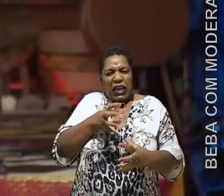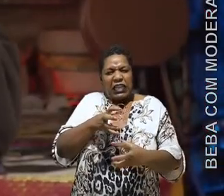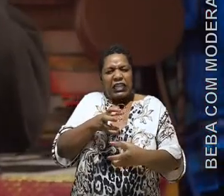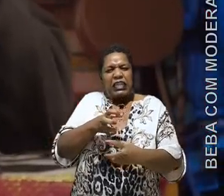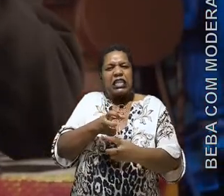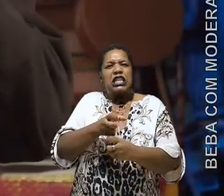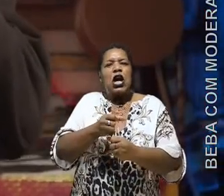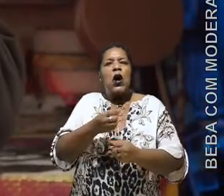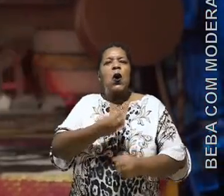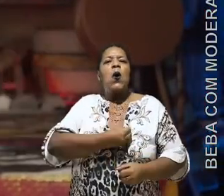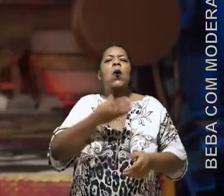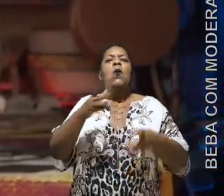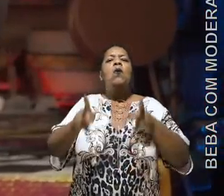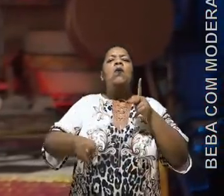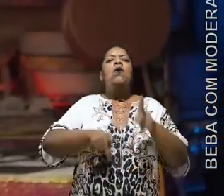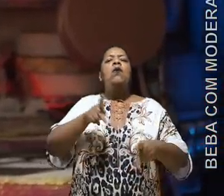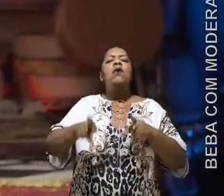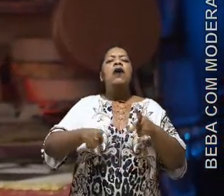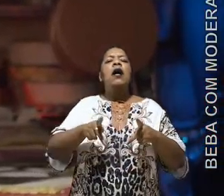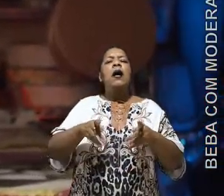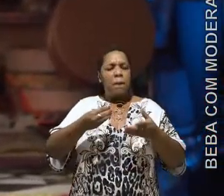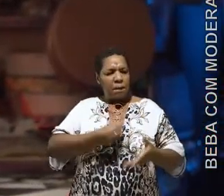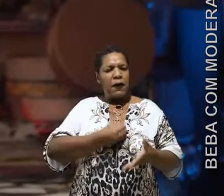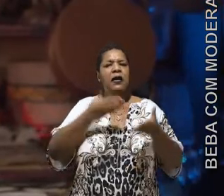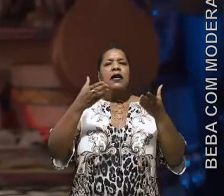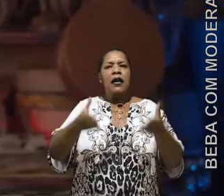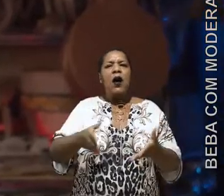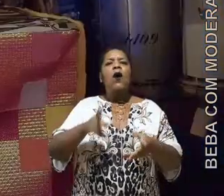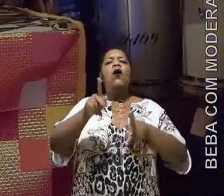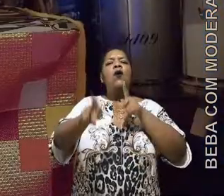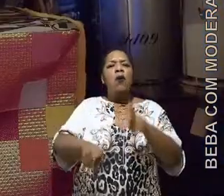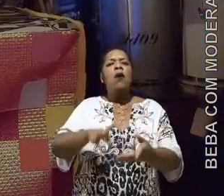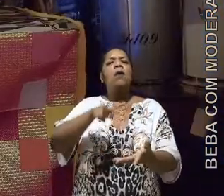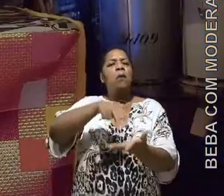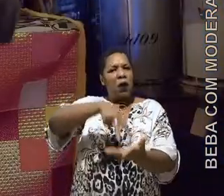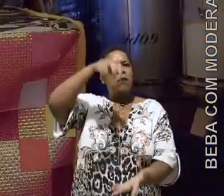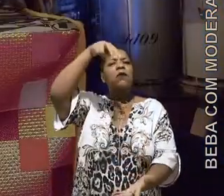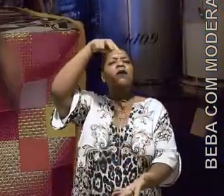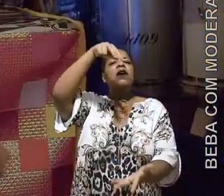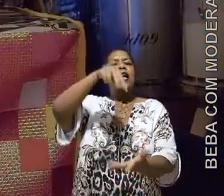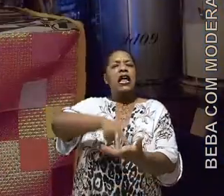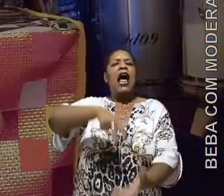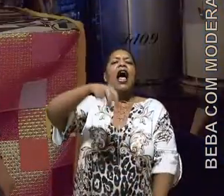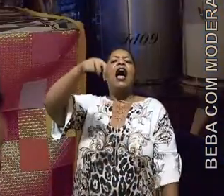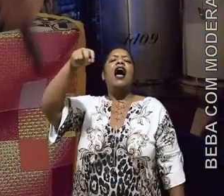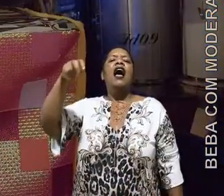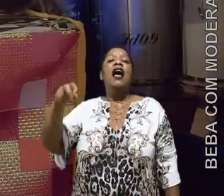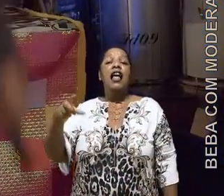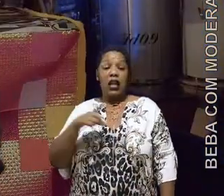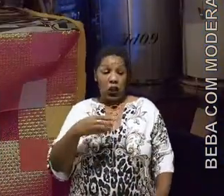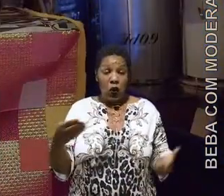pressão Popular Participação Popular para pular